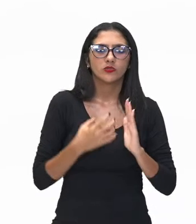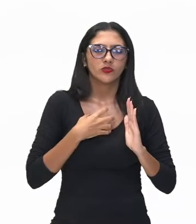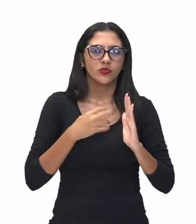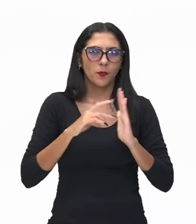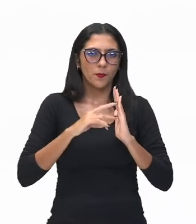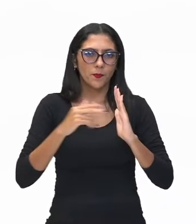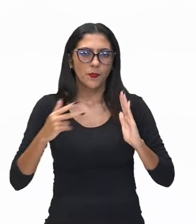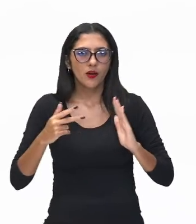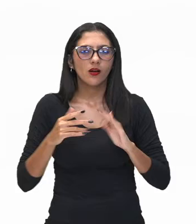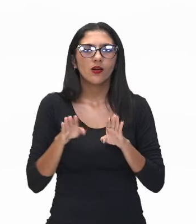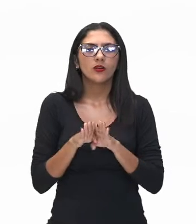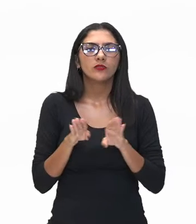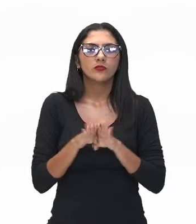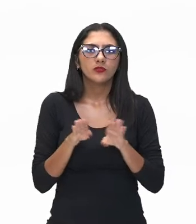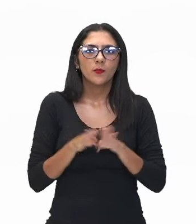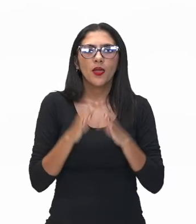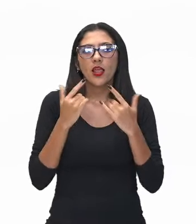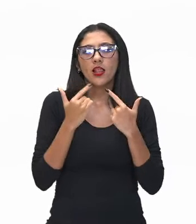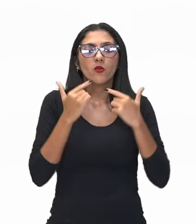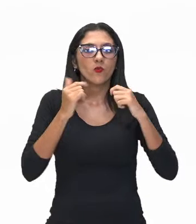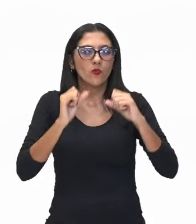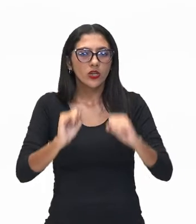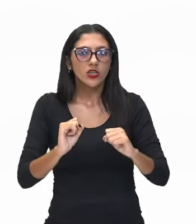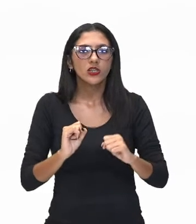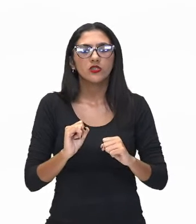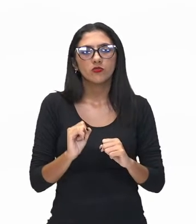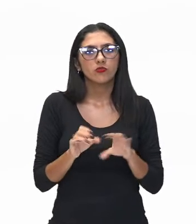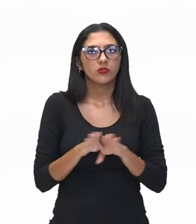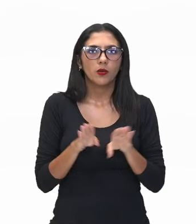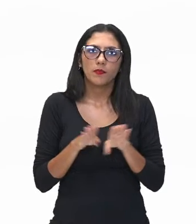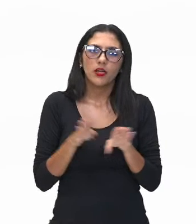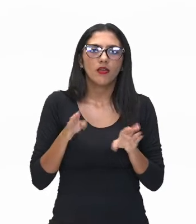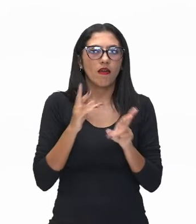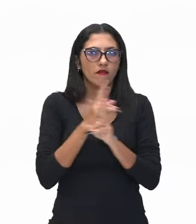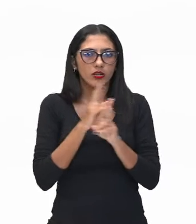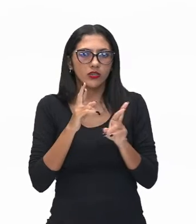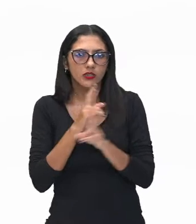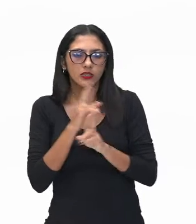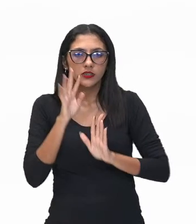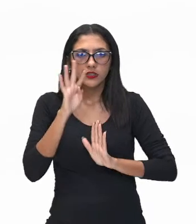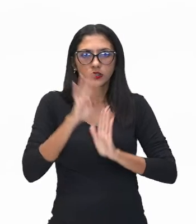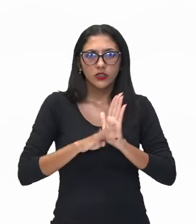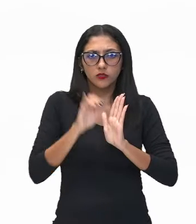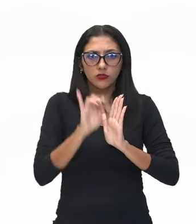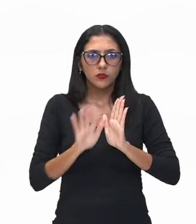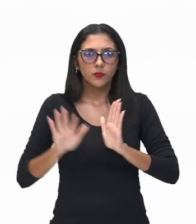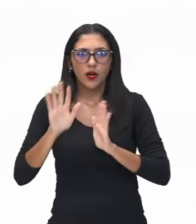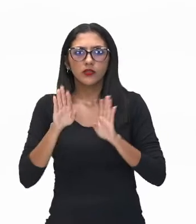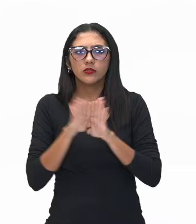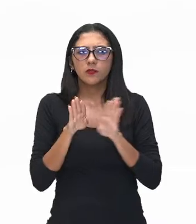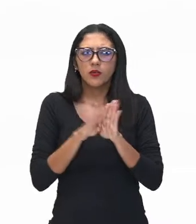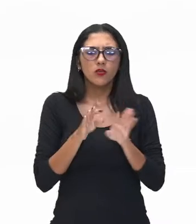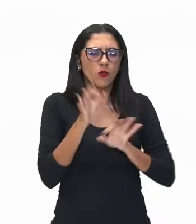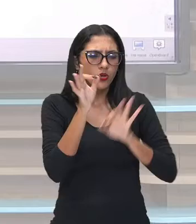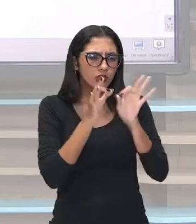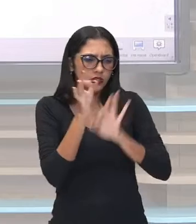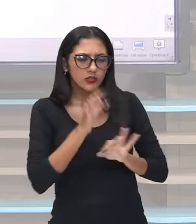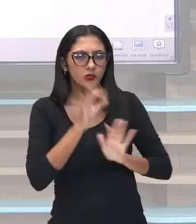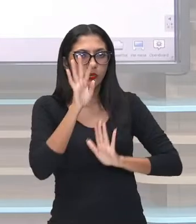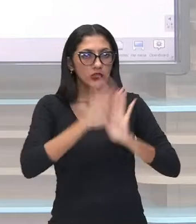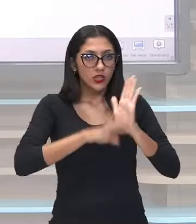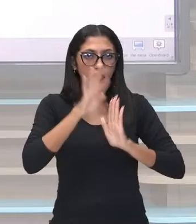linguístico, contexto não linguístico e conhecer a organização textual. Então, o que é que